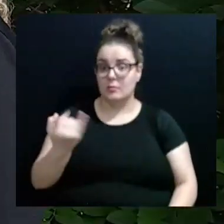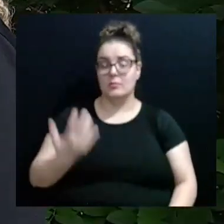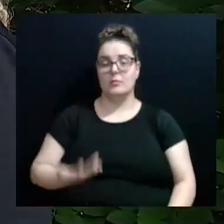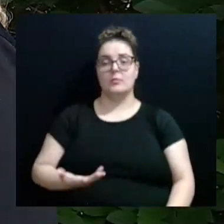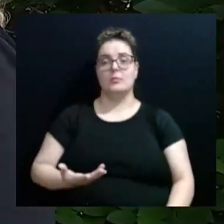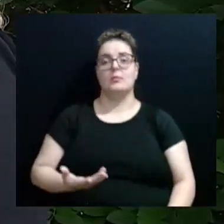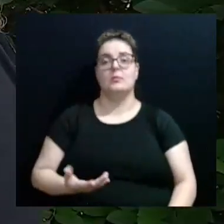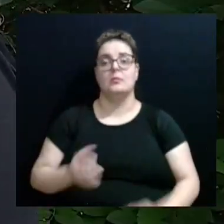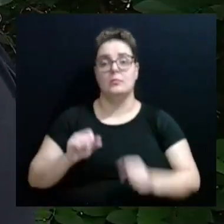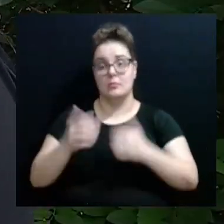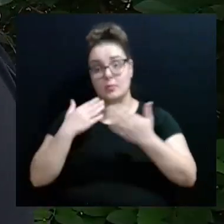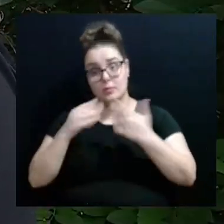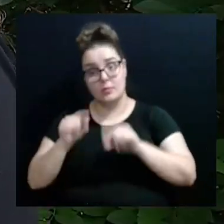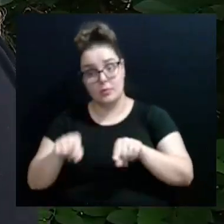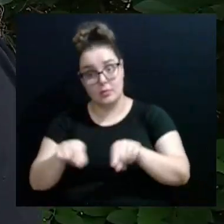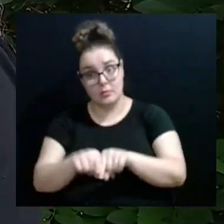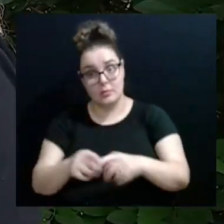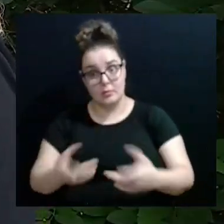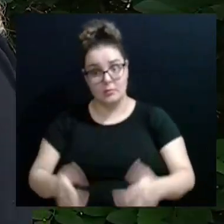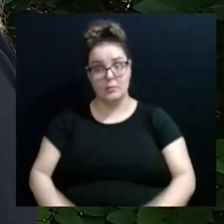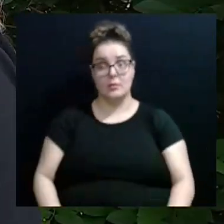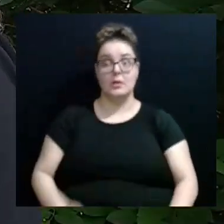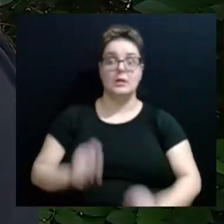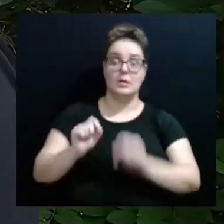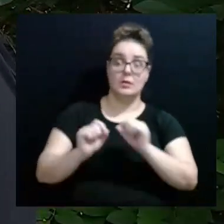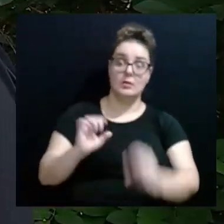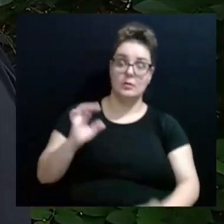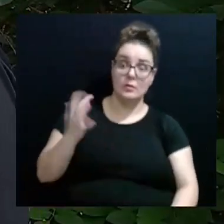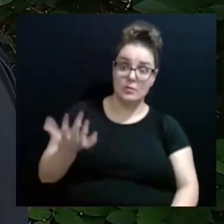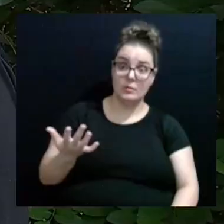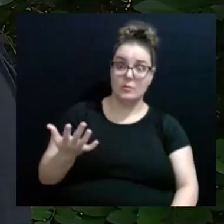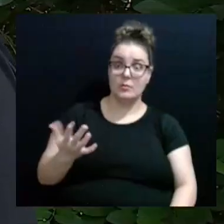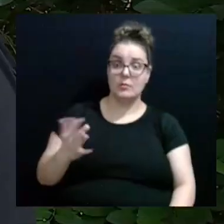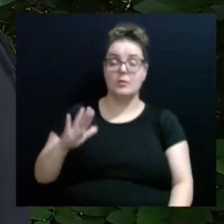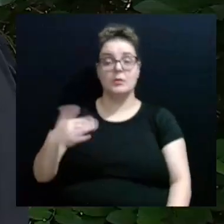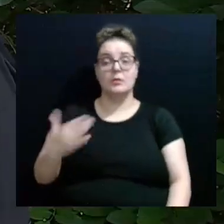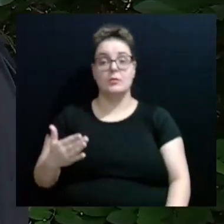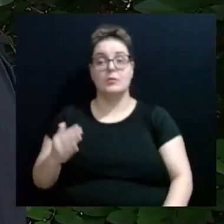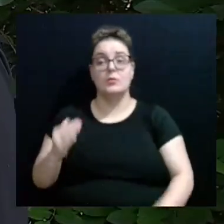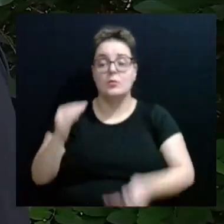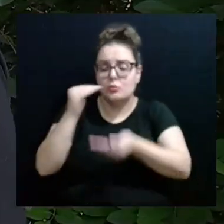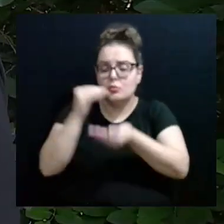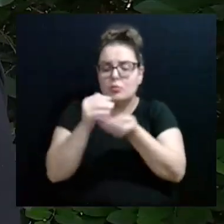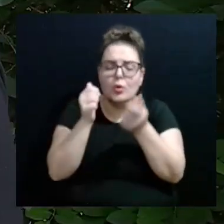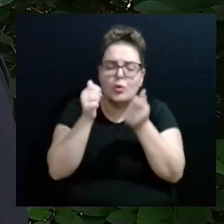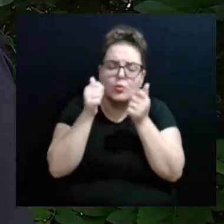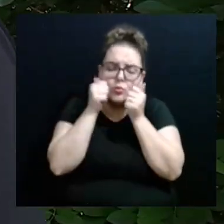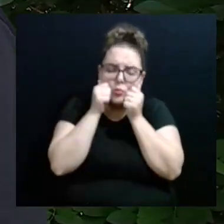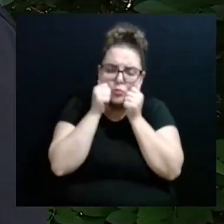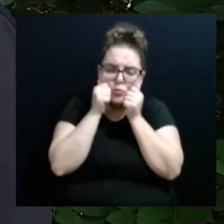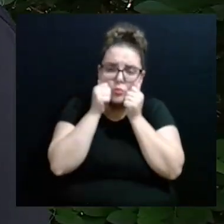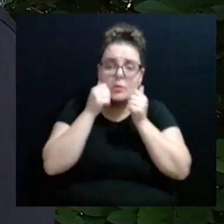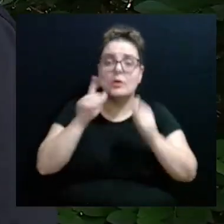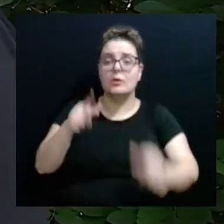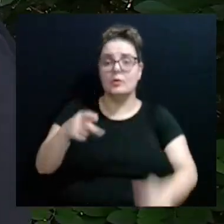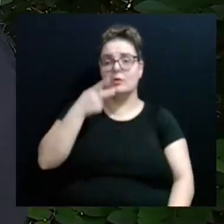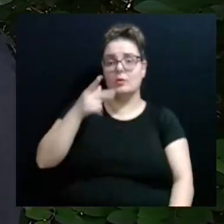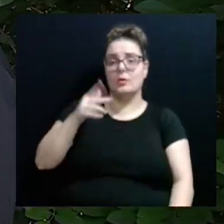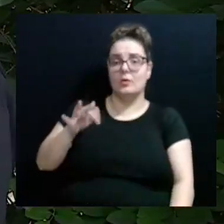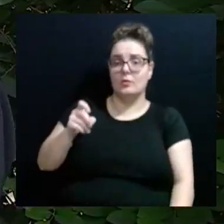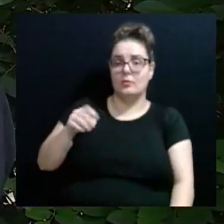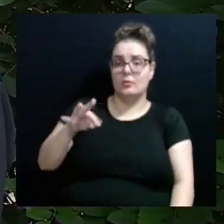também. E o que acontece? Então, quando é filhote, é muito fofo, gente. É o que a gente fala às vezes da fofofauna, né? Assim,